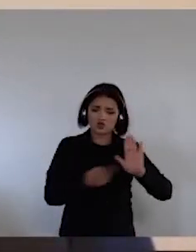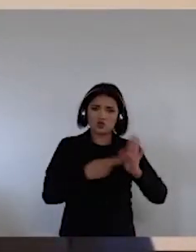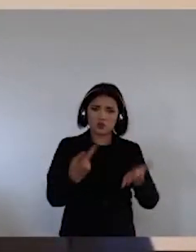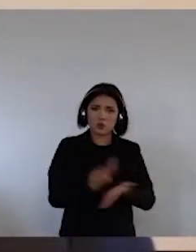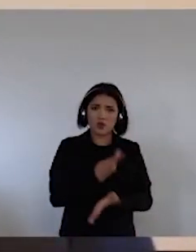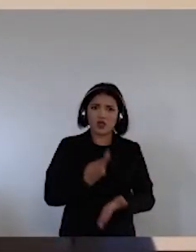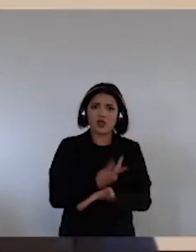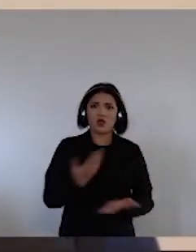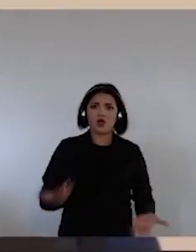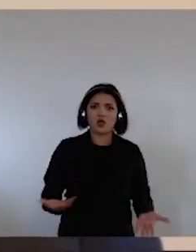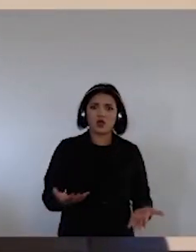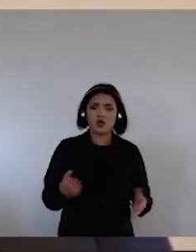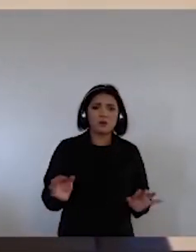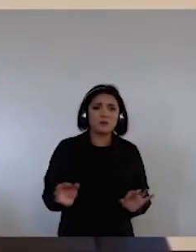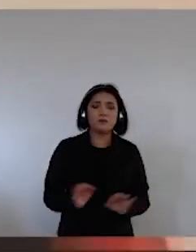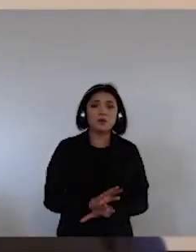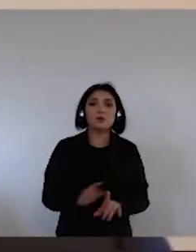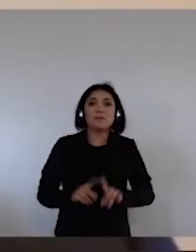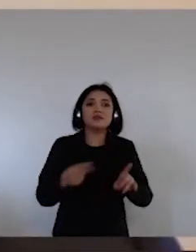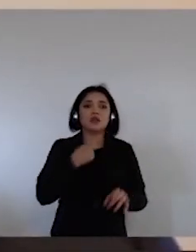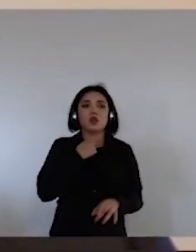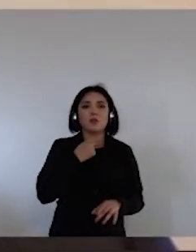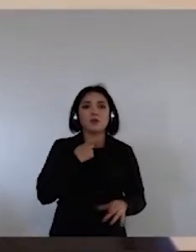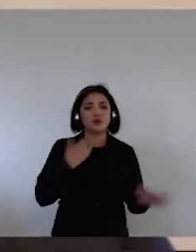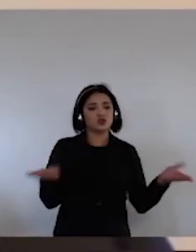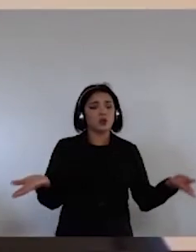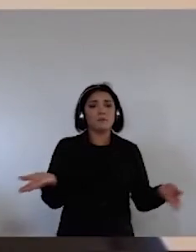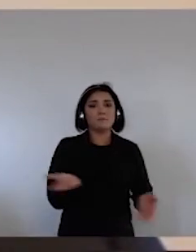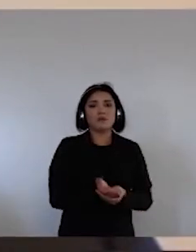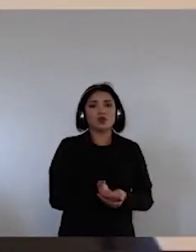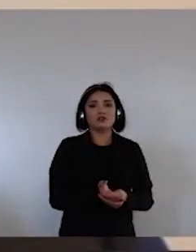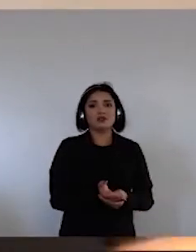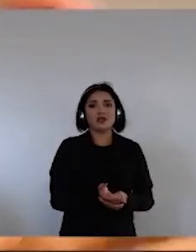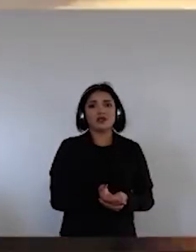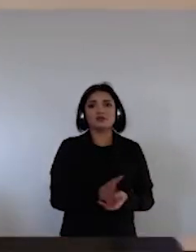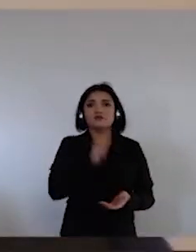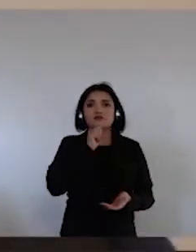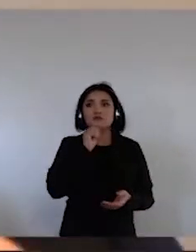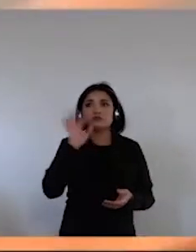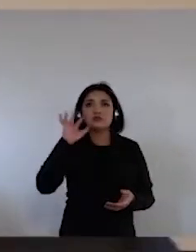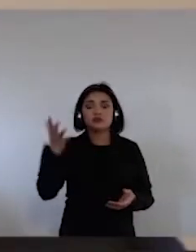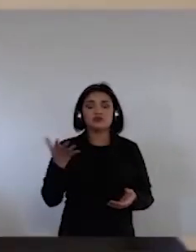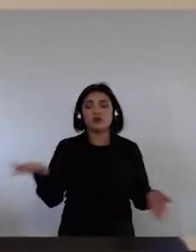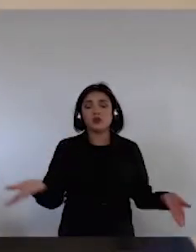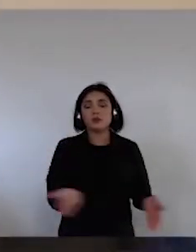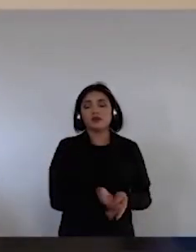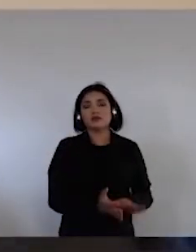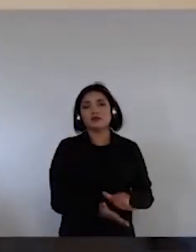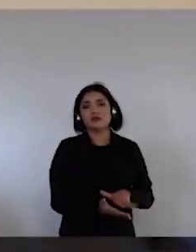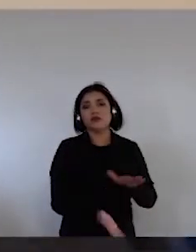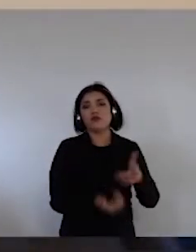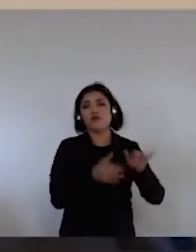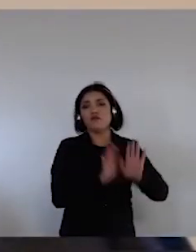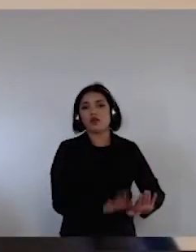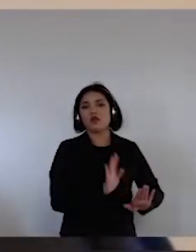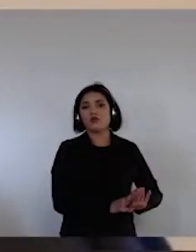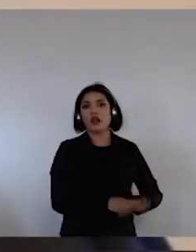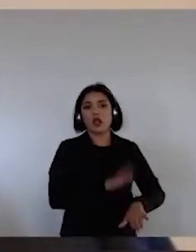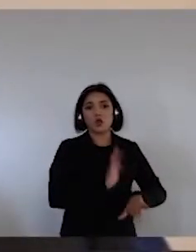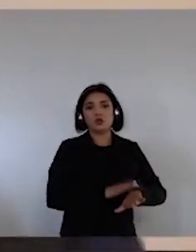não funciona, não é porque não existe lei. Muita coisa não funciona porque nós temos o hábito de selecionar as leis